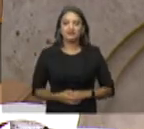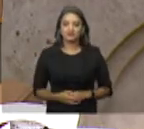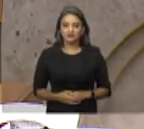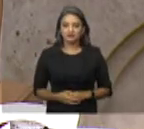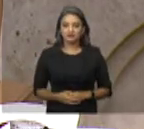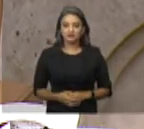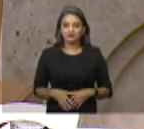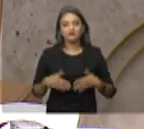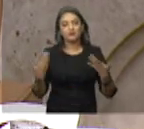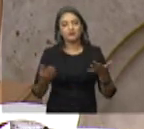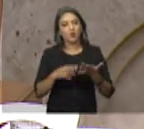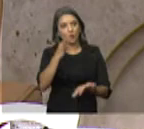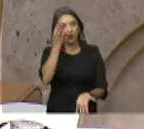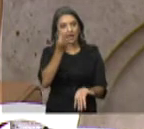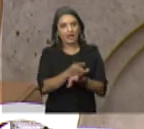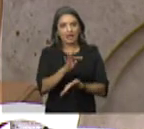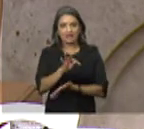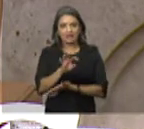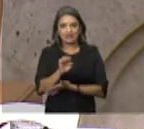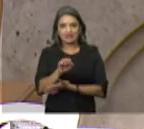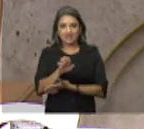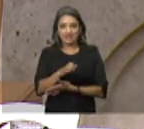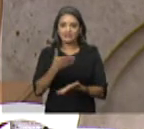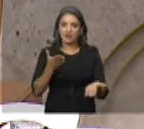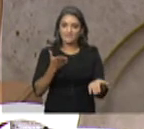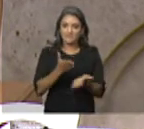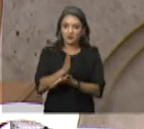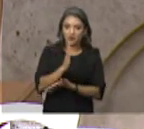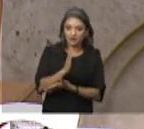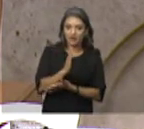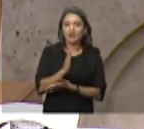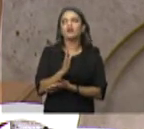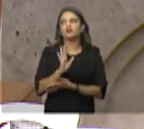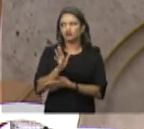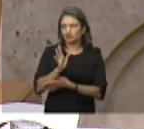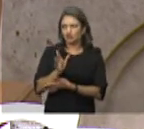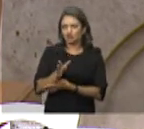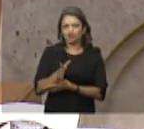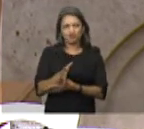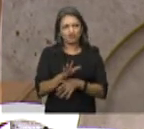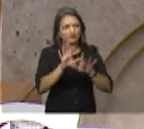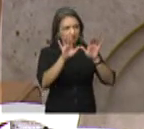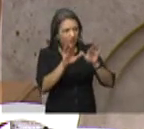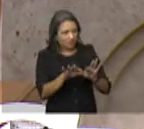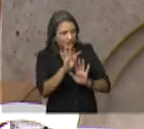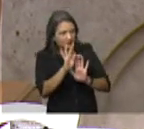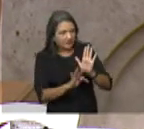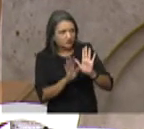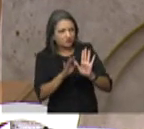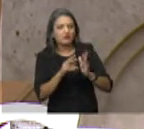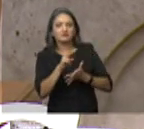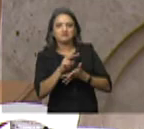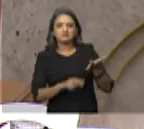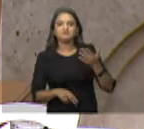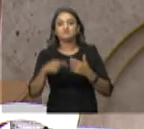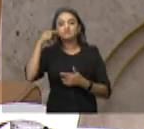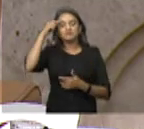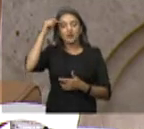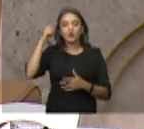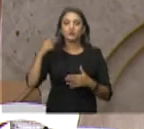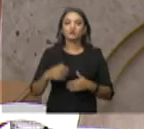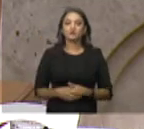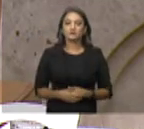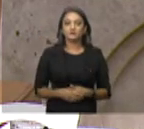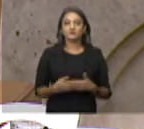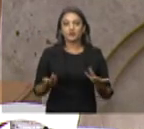aprovada tese nos termos propostos já fez aí a redação e que foram lidos pelo Ministro Luís Roberto Mas eu